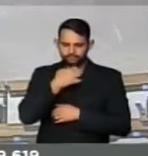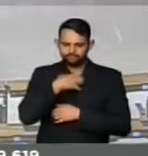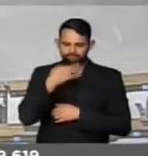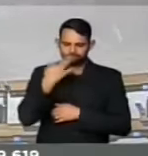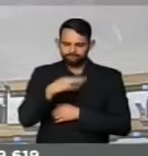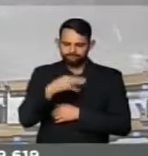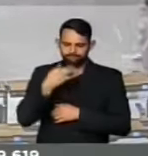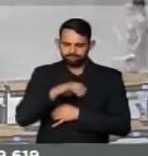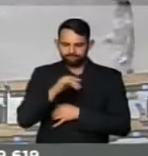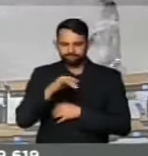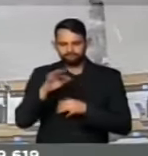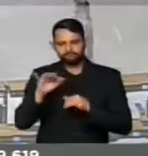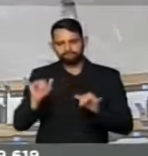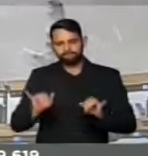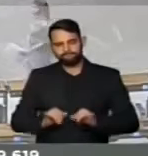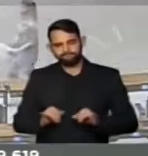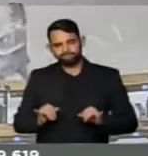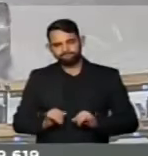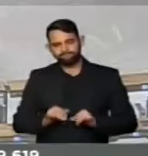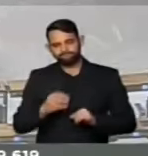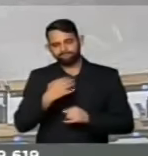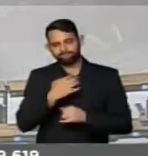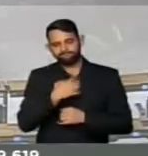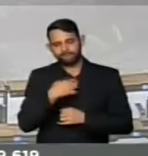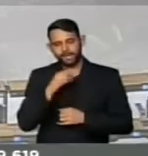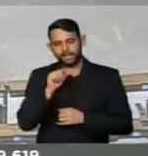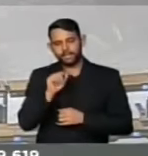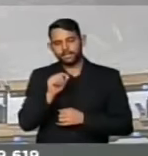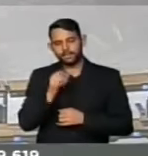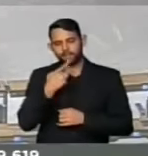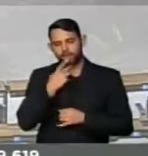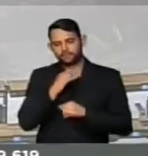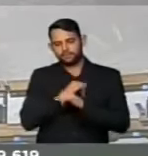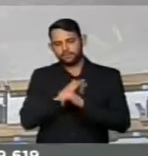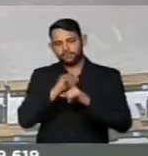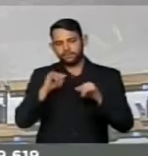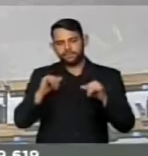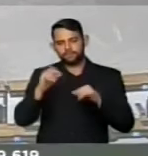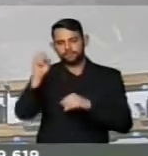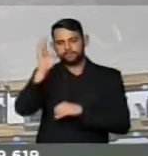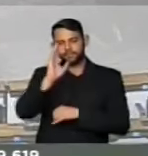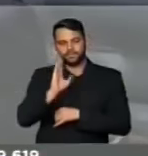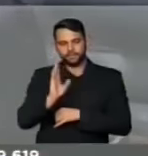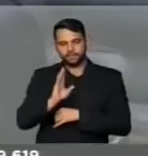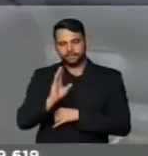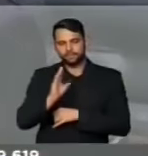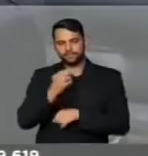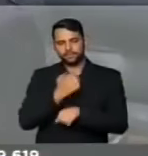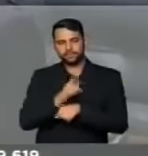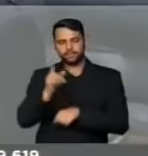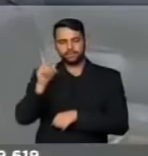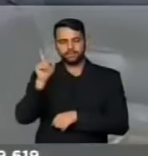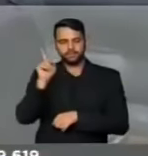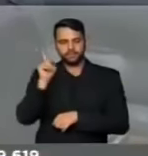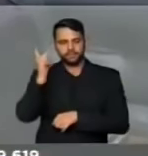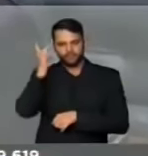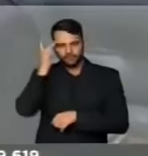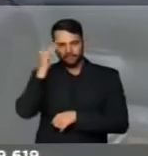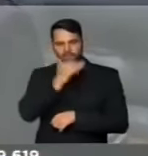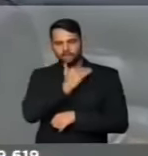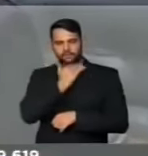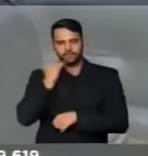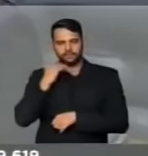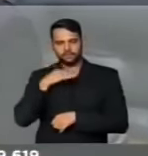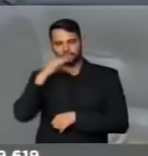dor, lamento, que eu anuncio para o Brasil e para o Estado de São Paulo o falecimento